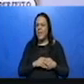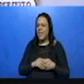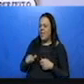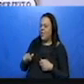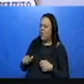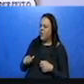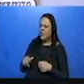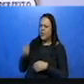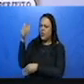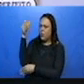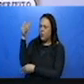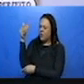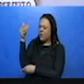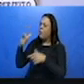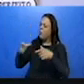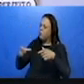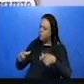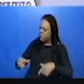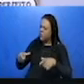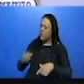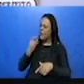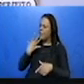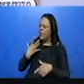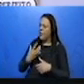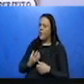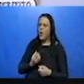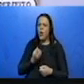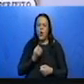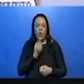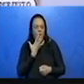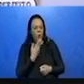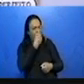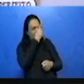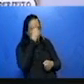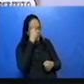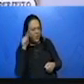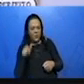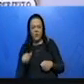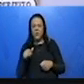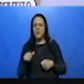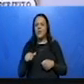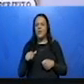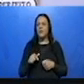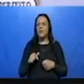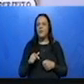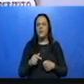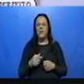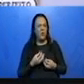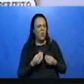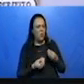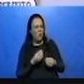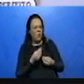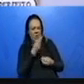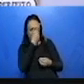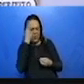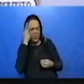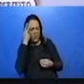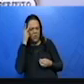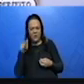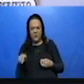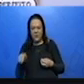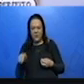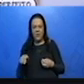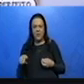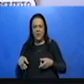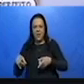bem localizada? Como é a sua clientela, meu amigo? Alguém que vai se hospedar, ele pergunta como que é a clientela, quem fica lá?